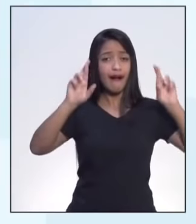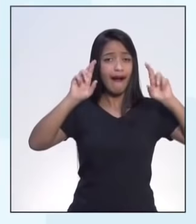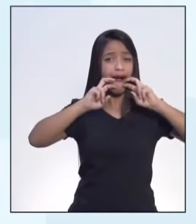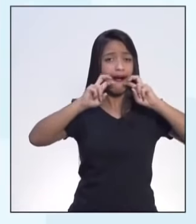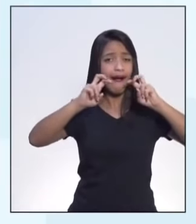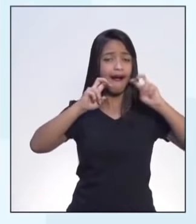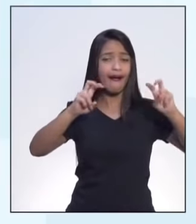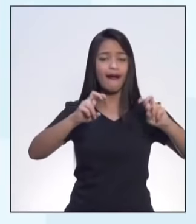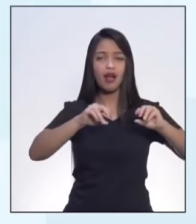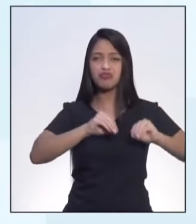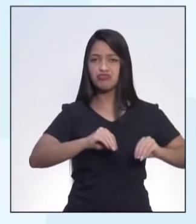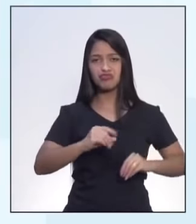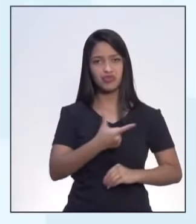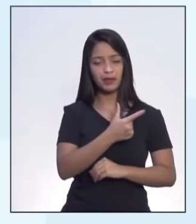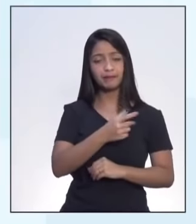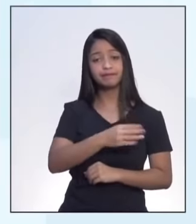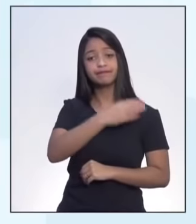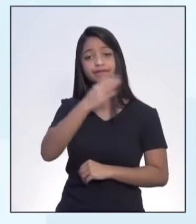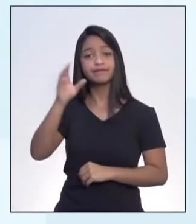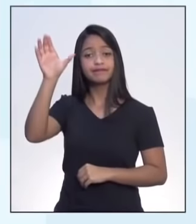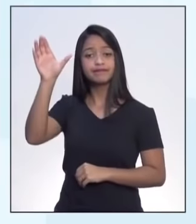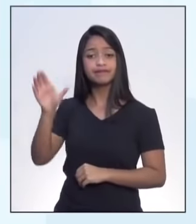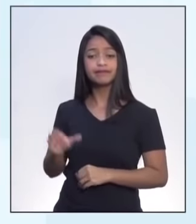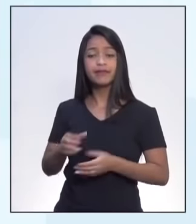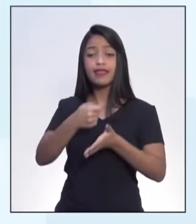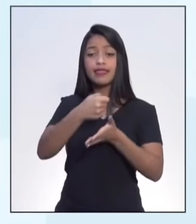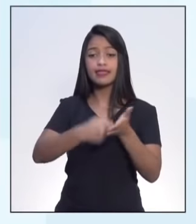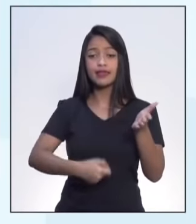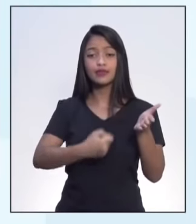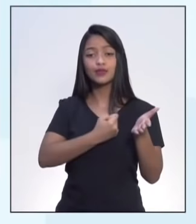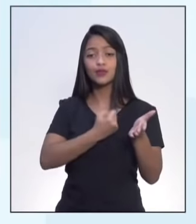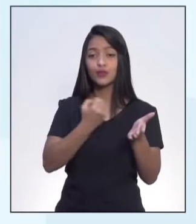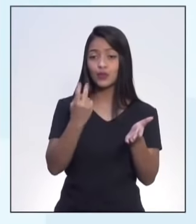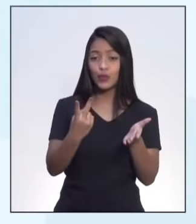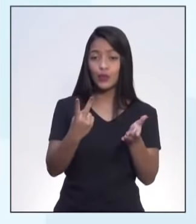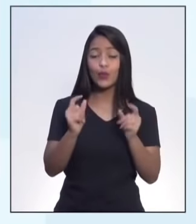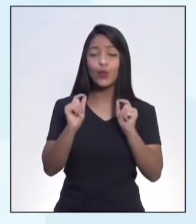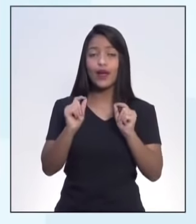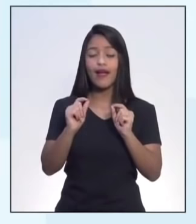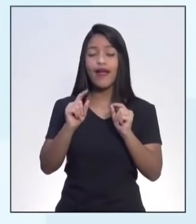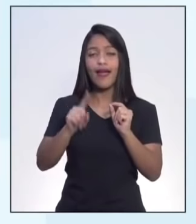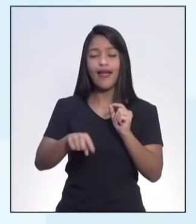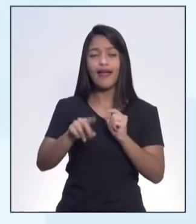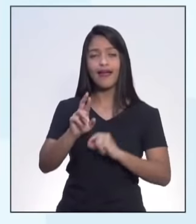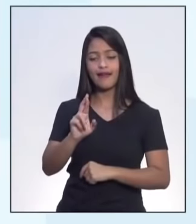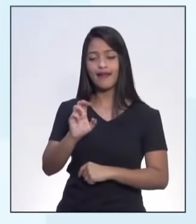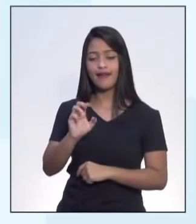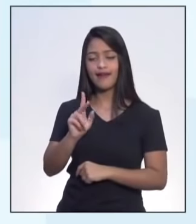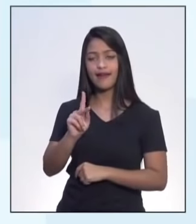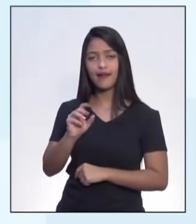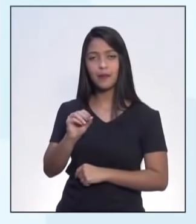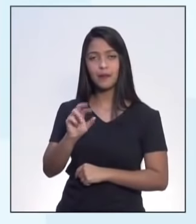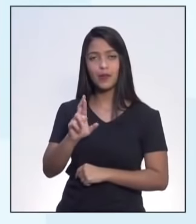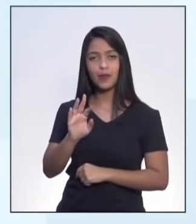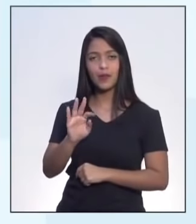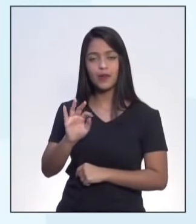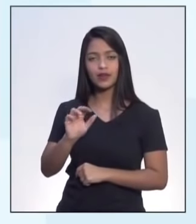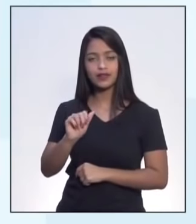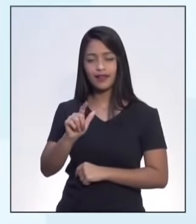detalhes, que é o que a gente vem falando sempre, né, Andréia? Uhum. Que a reportagem ela é mais rica em detalhes. Aí a gente teve até uma